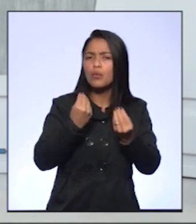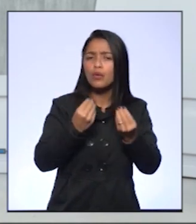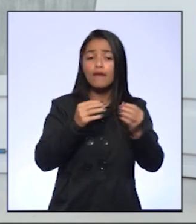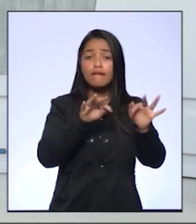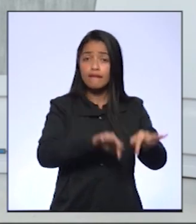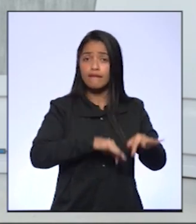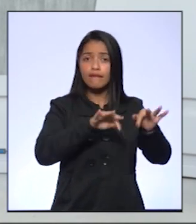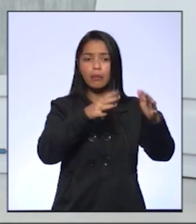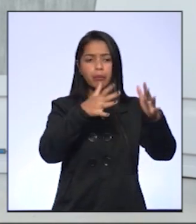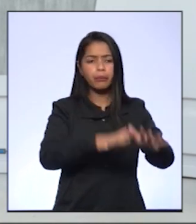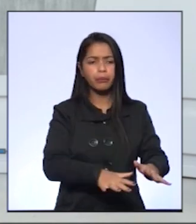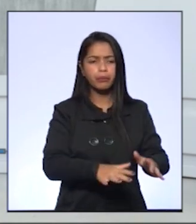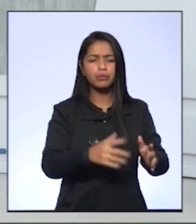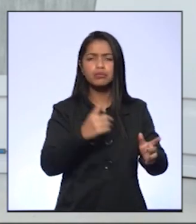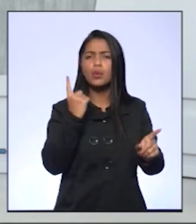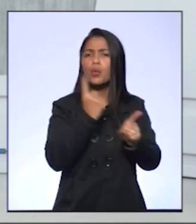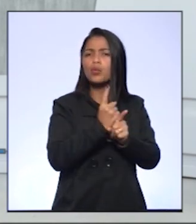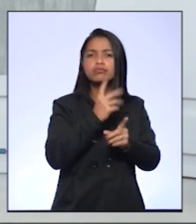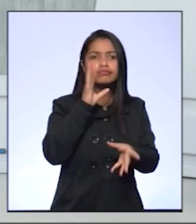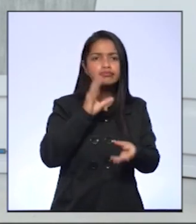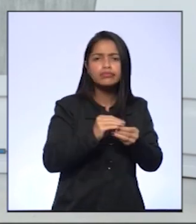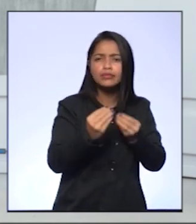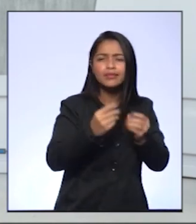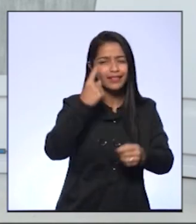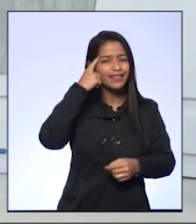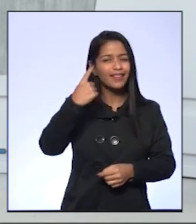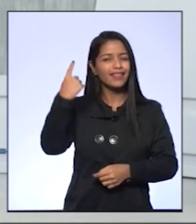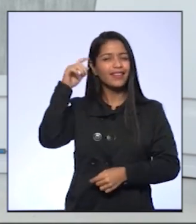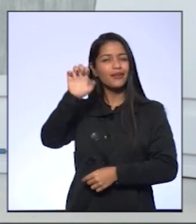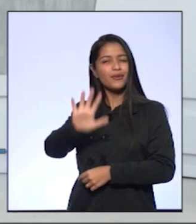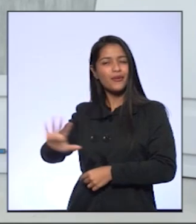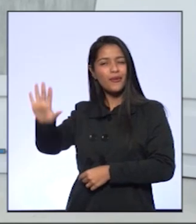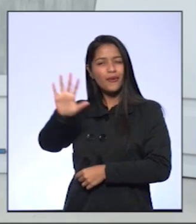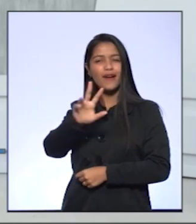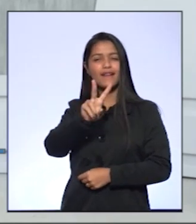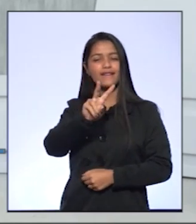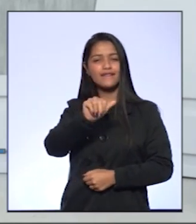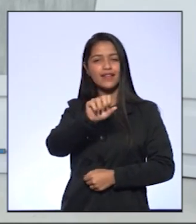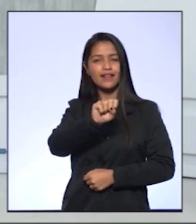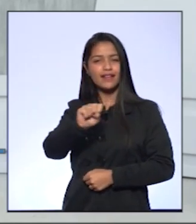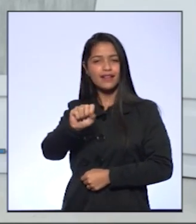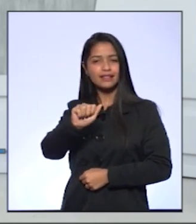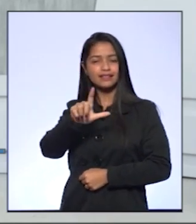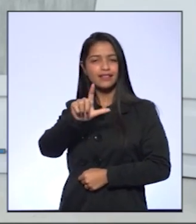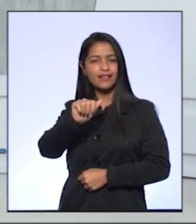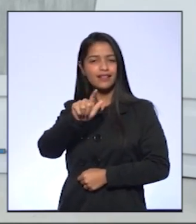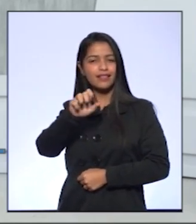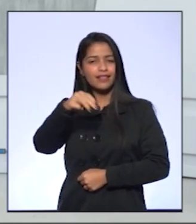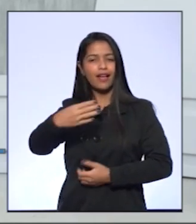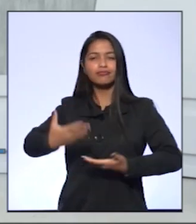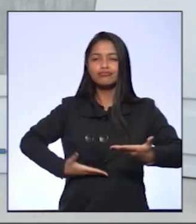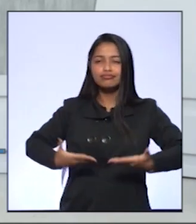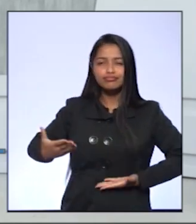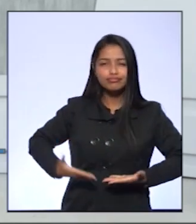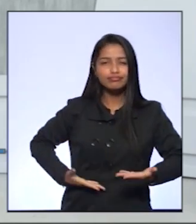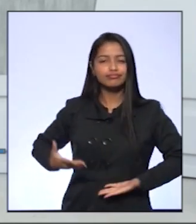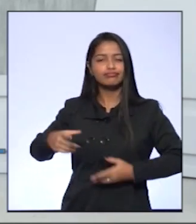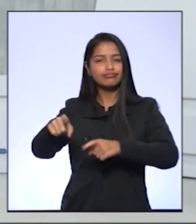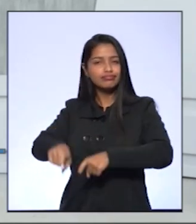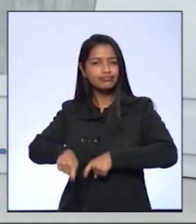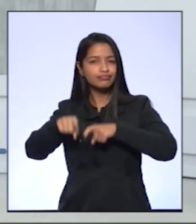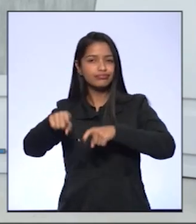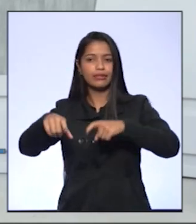feudalismo estava lá na Europa. Lembra da suzerania e vassalagem, e doação de terra, e trabalho servil, o mundo ruralizado, os feudos, os